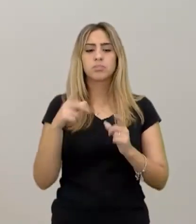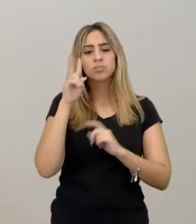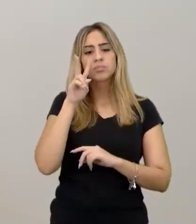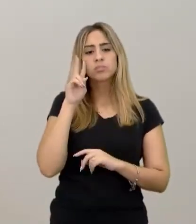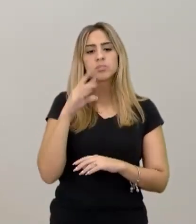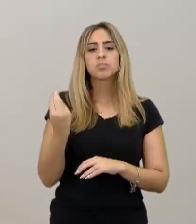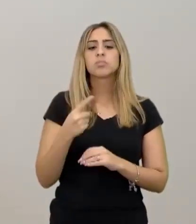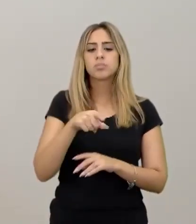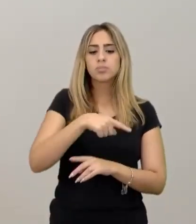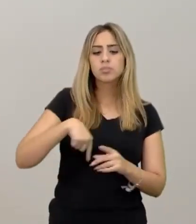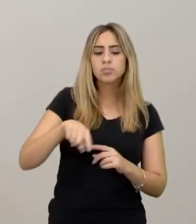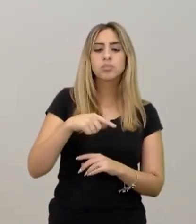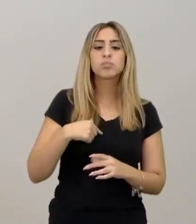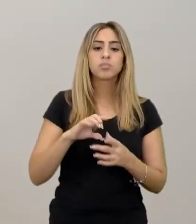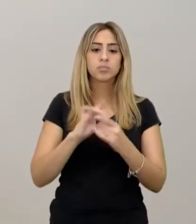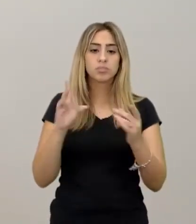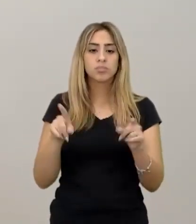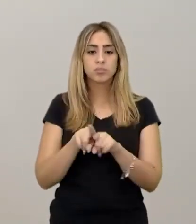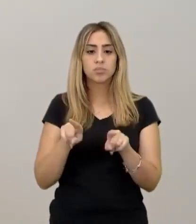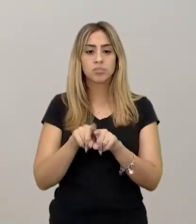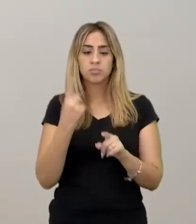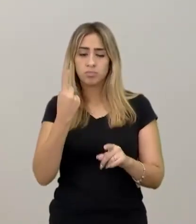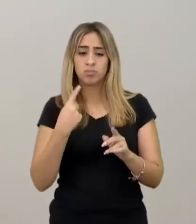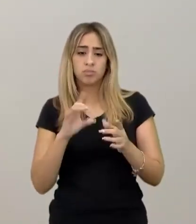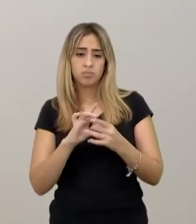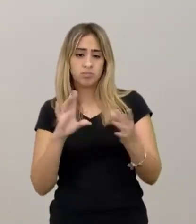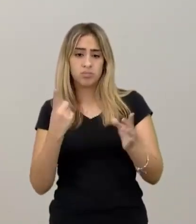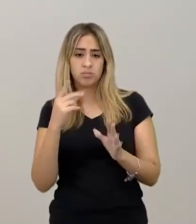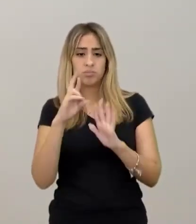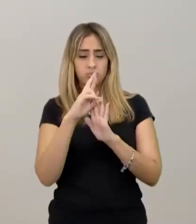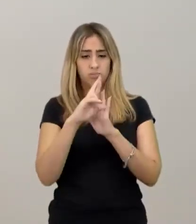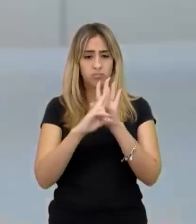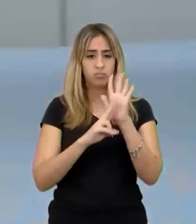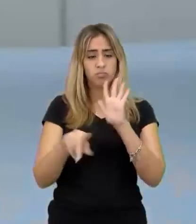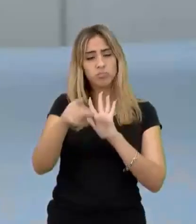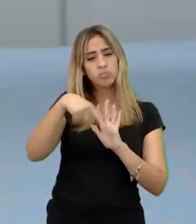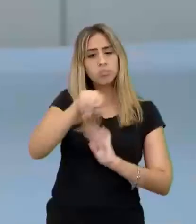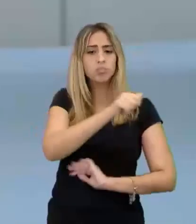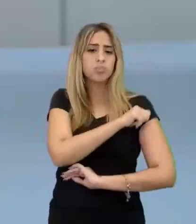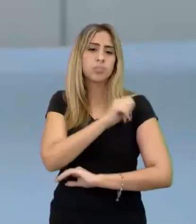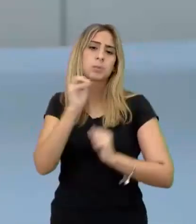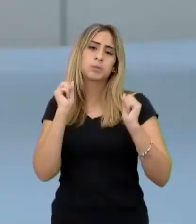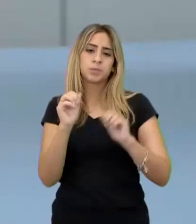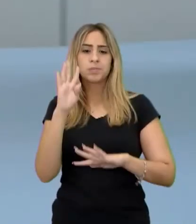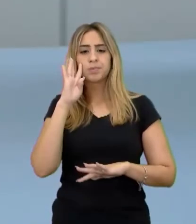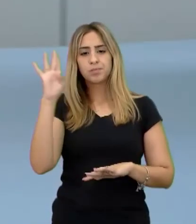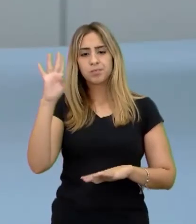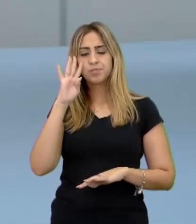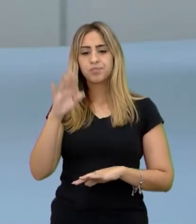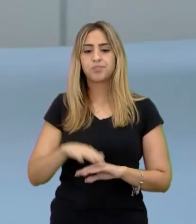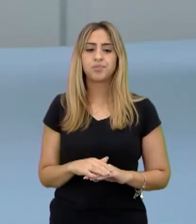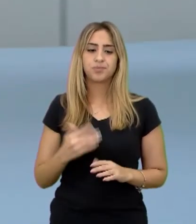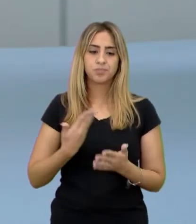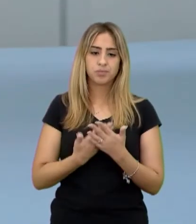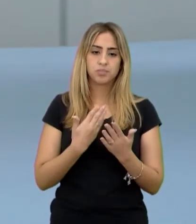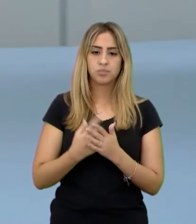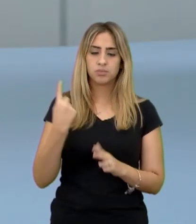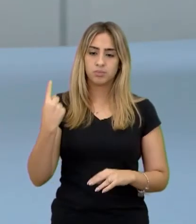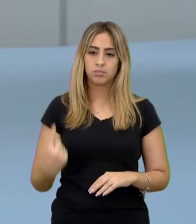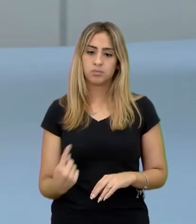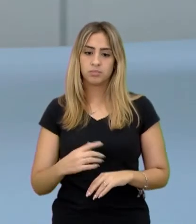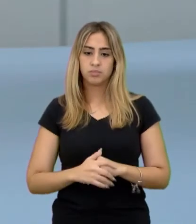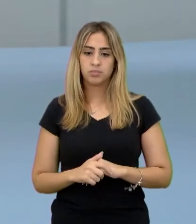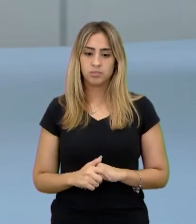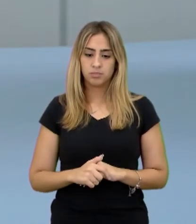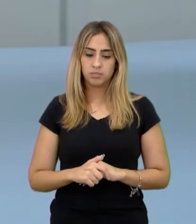entorno. E aí eu vou deixar aqui também mais um roteiro para que o estudante possa também estudar sozinho, se você